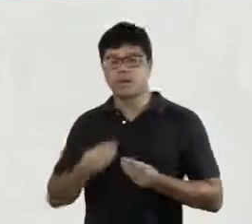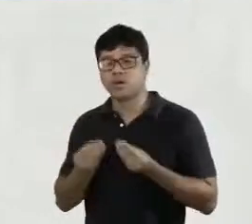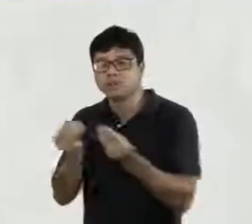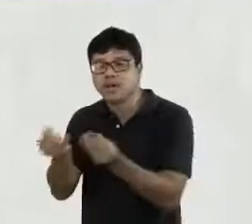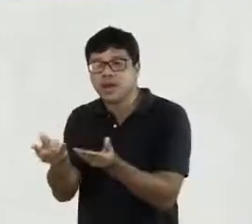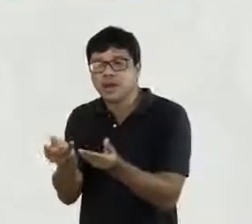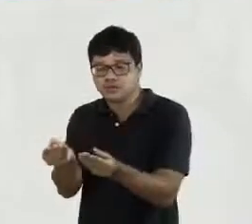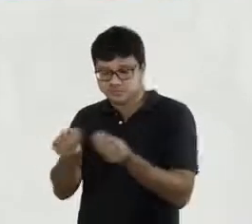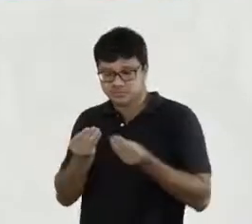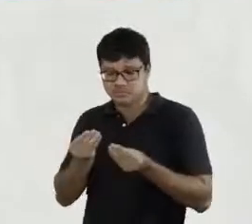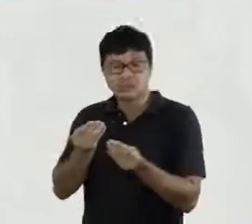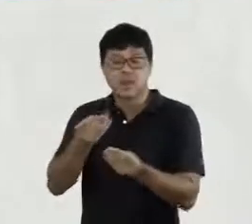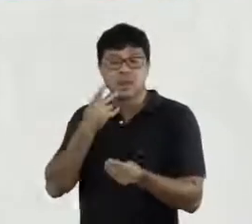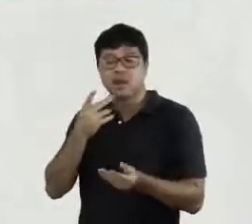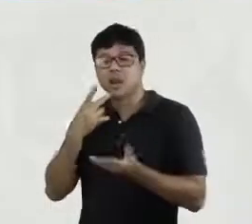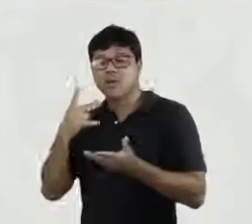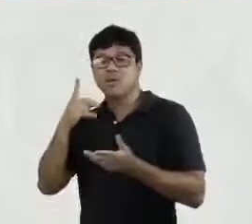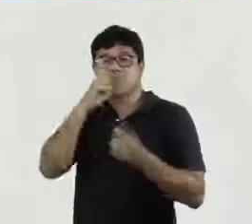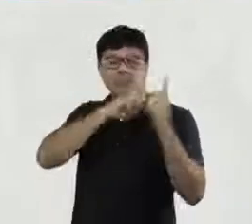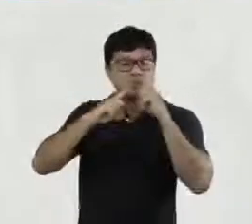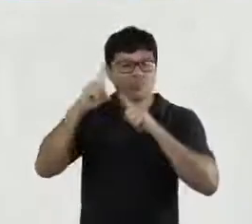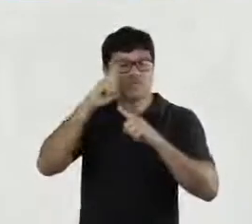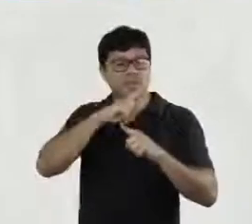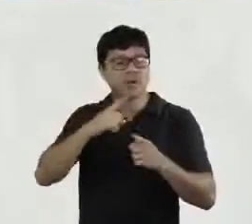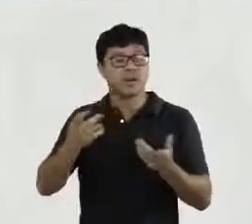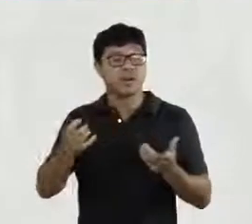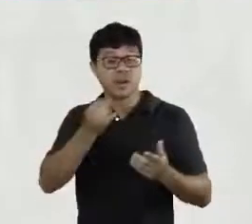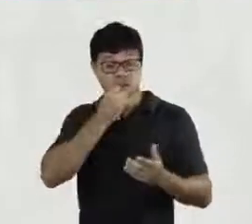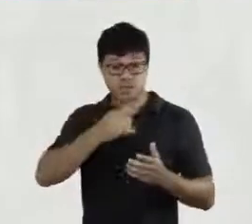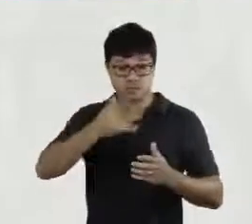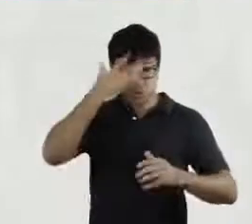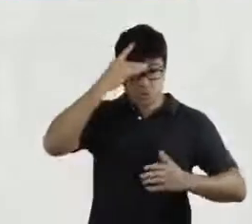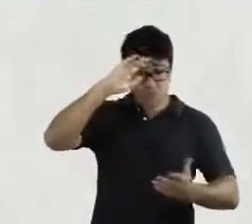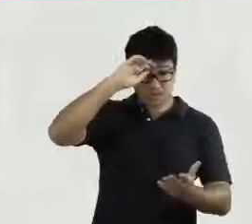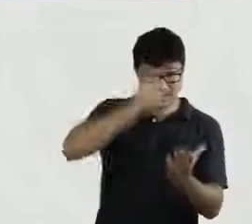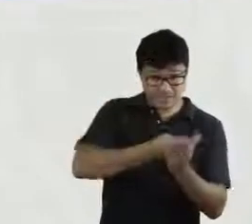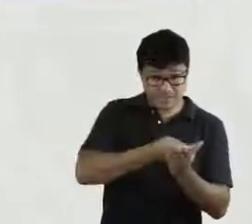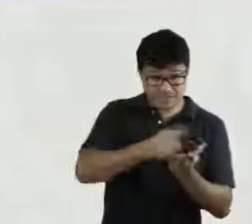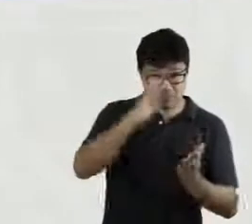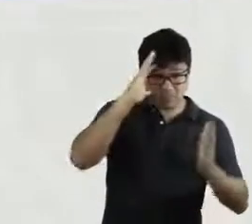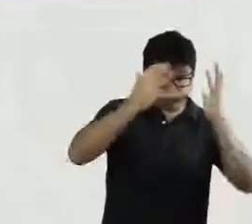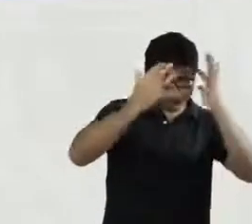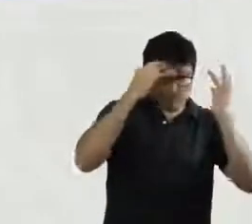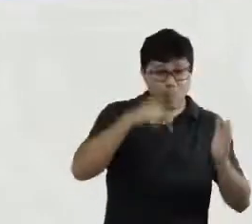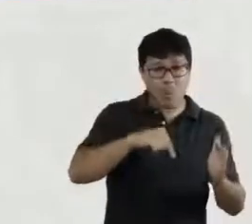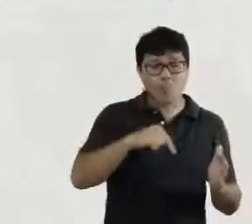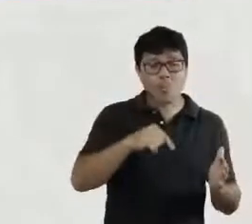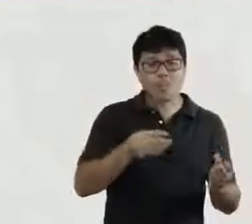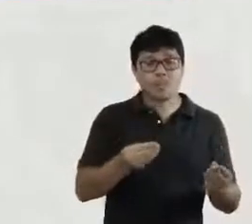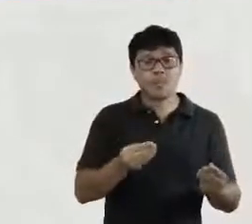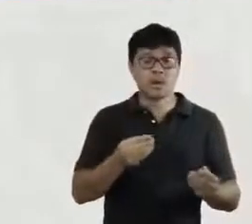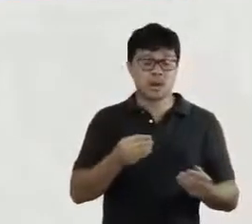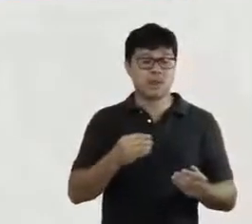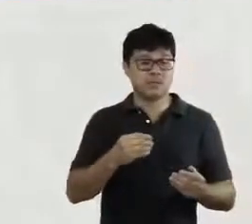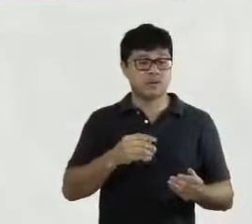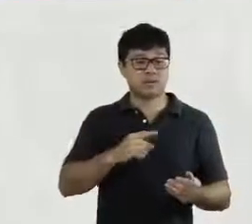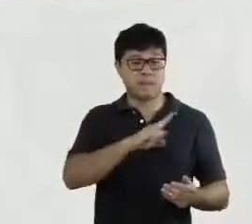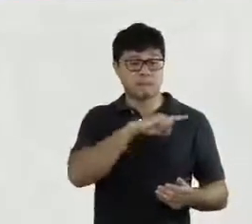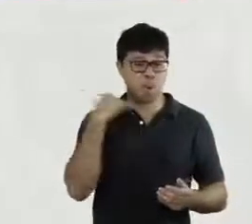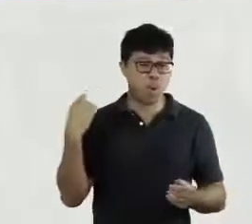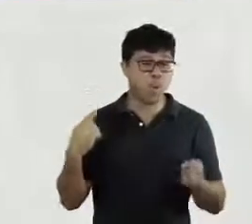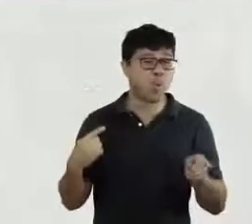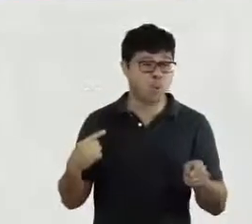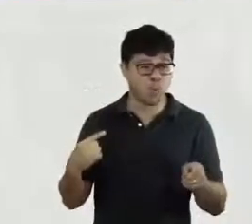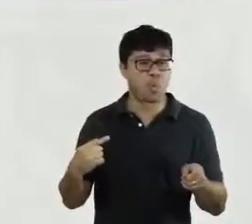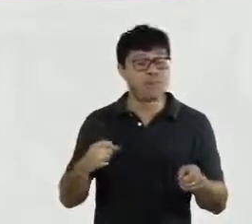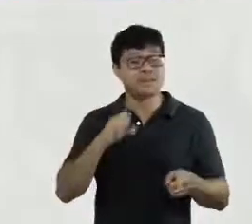entrego informação, entrego ruídos. E na mão, por exemplo, de um tomador de decisão, isso pode ser fatal. Ele pode